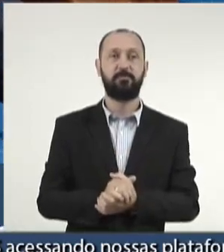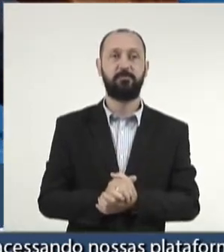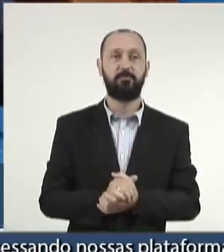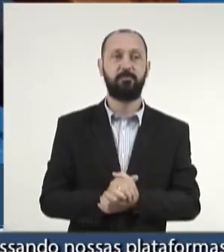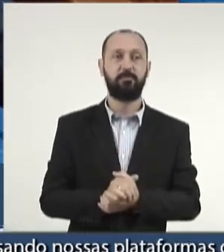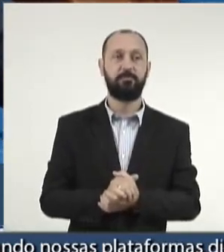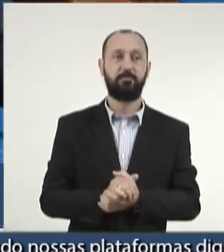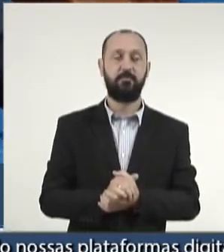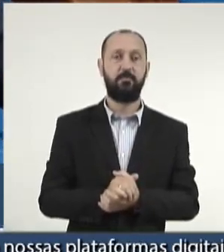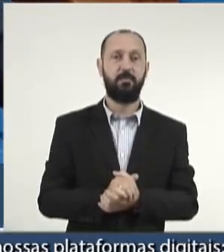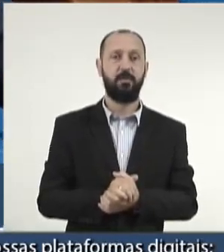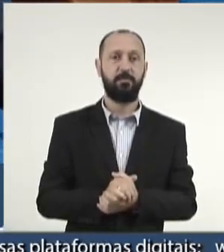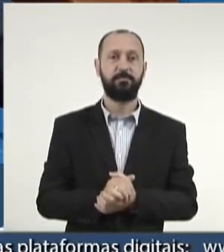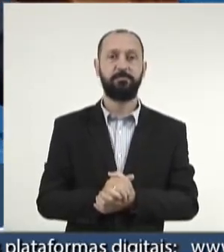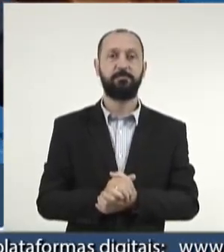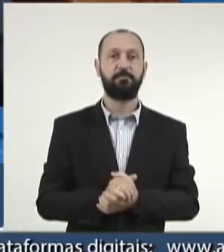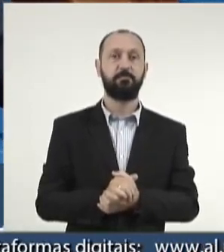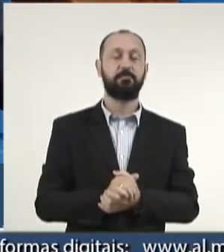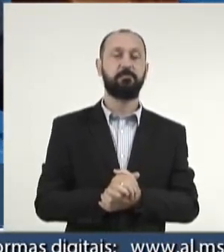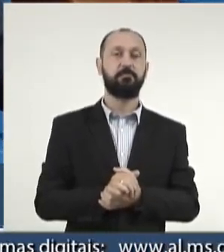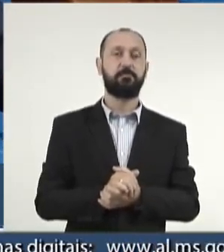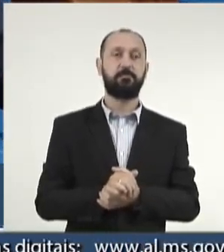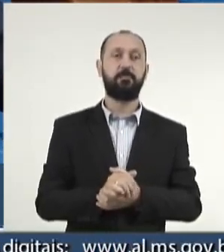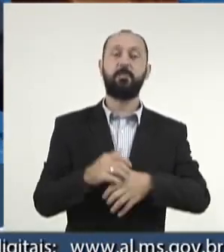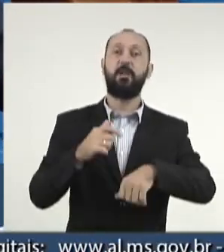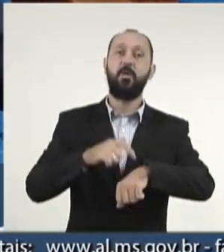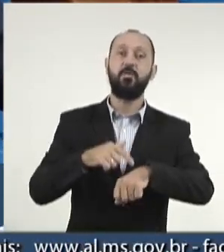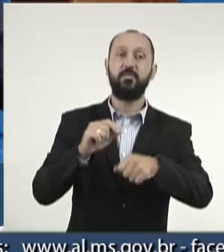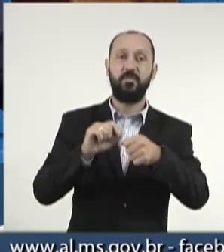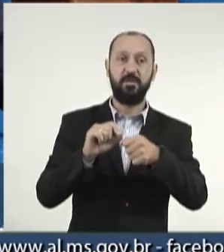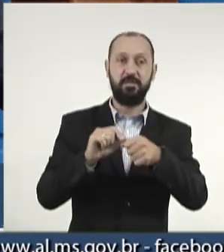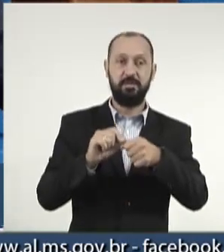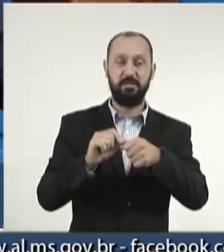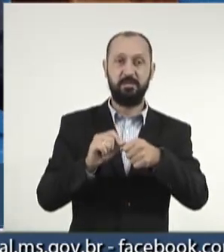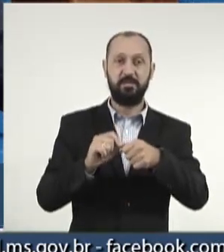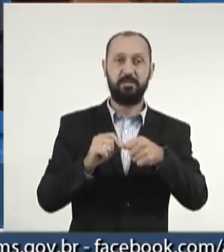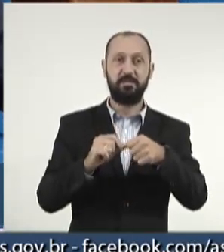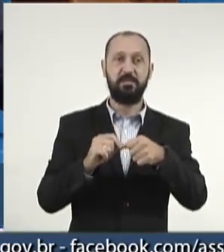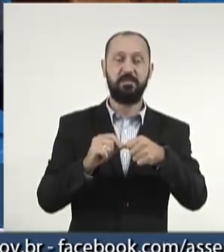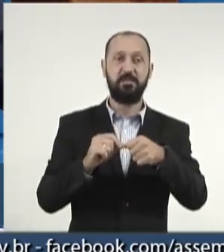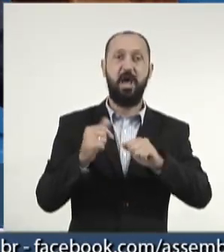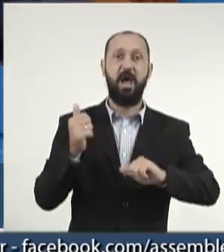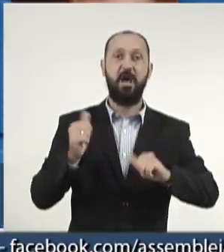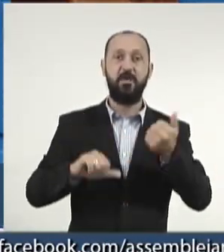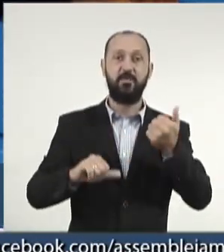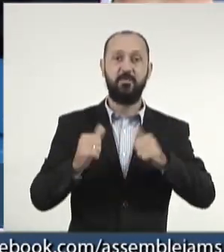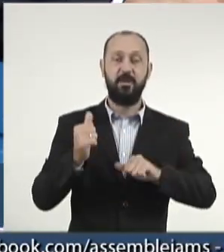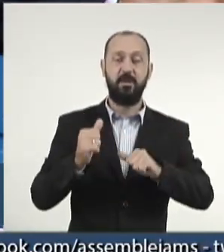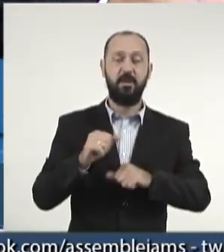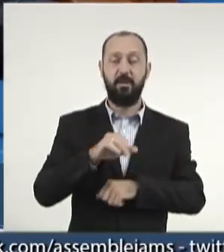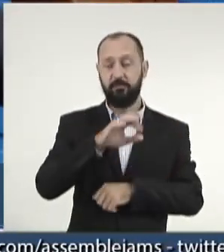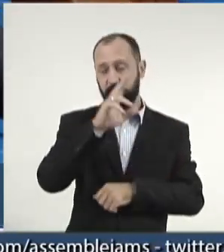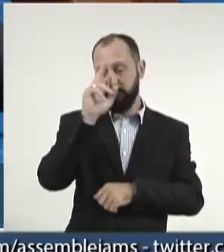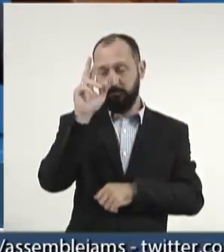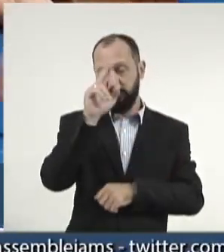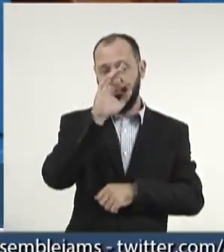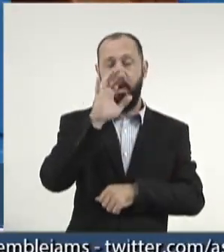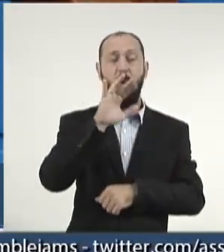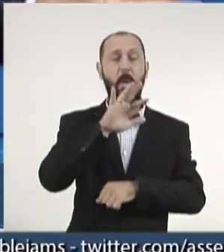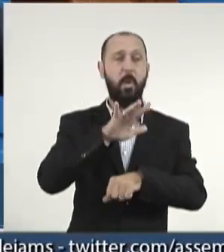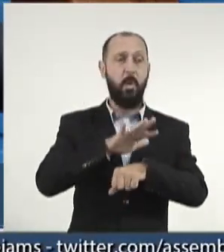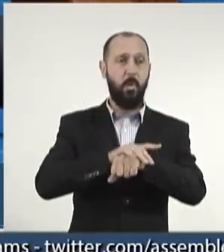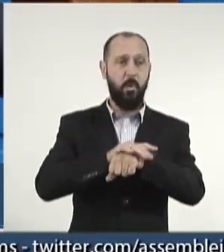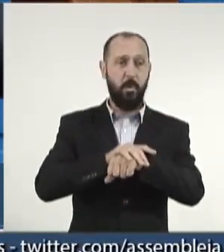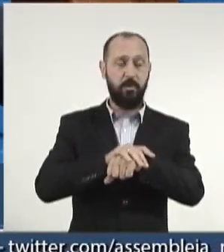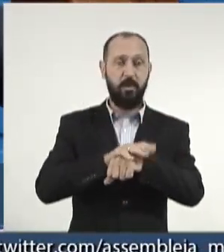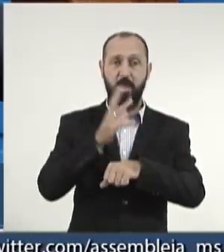E, quando da realização do teste, ele veio a passar mal, demorou